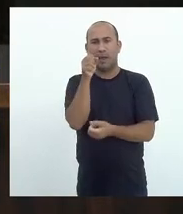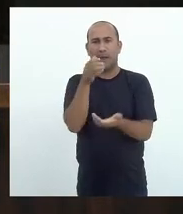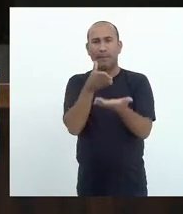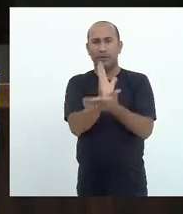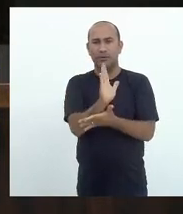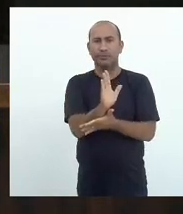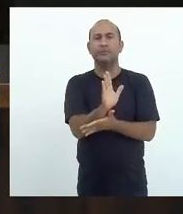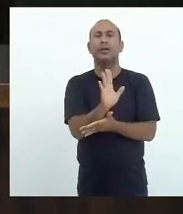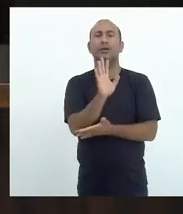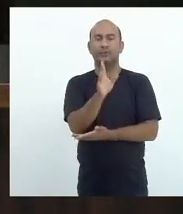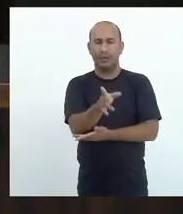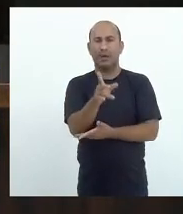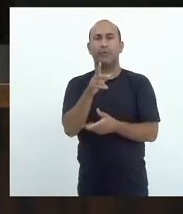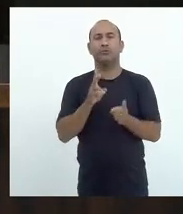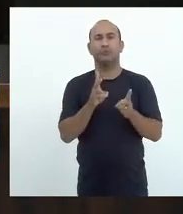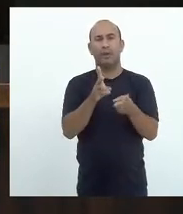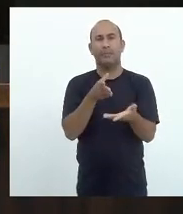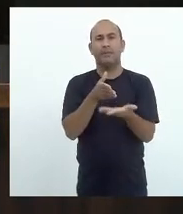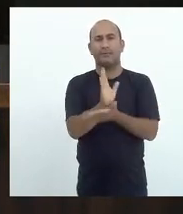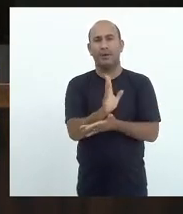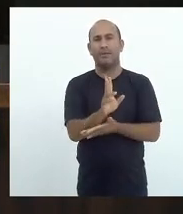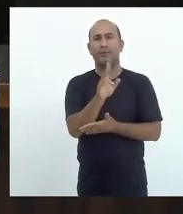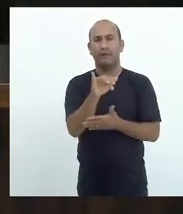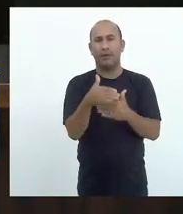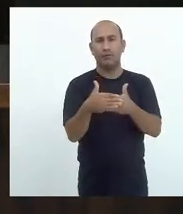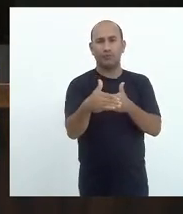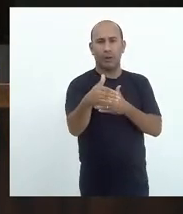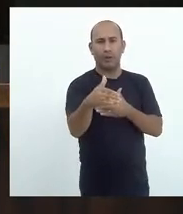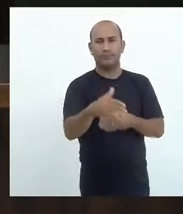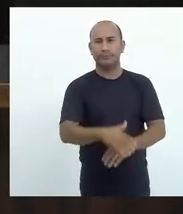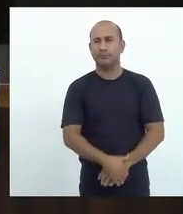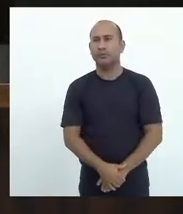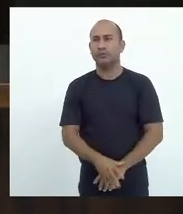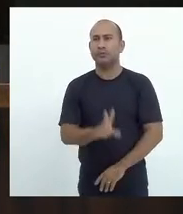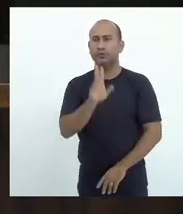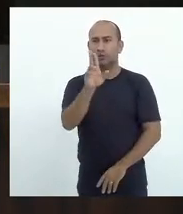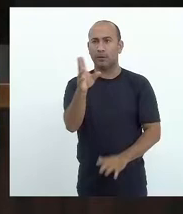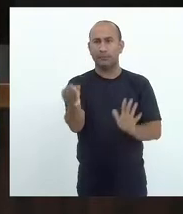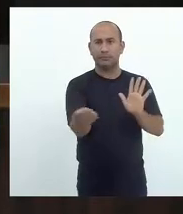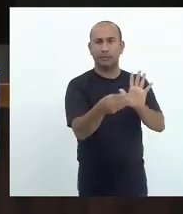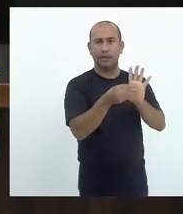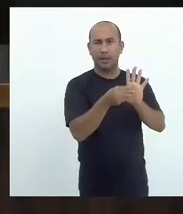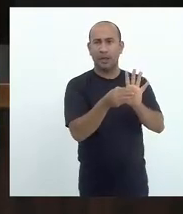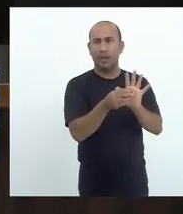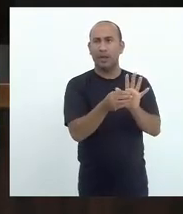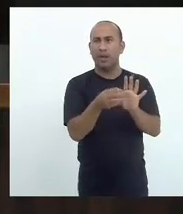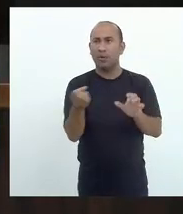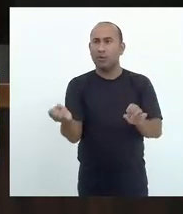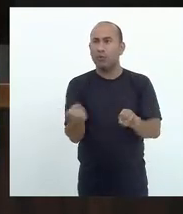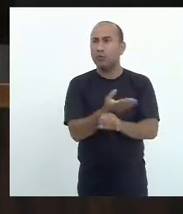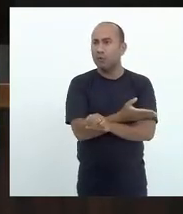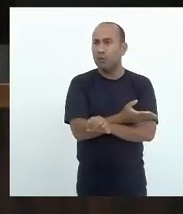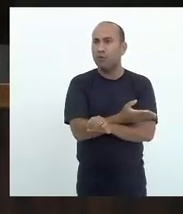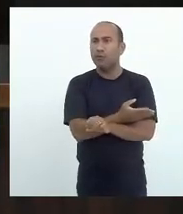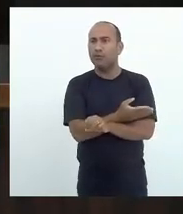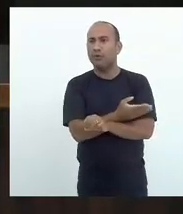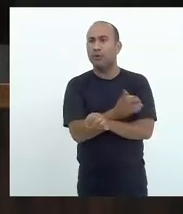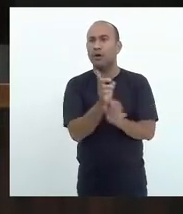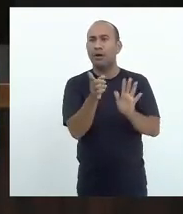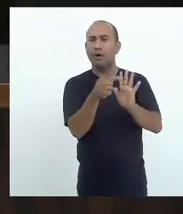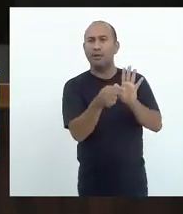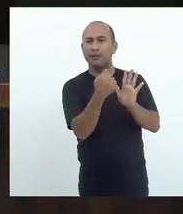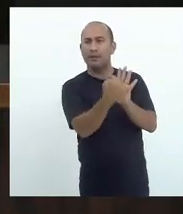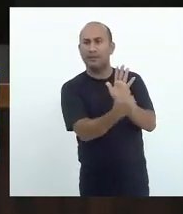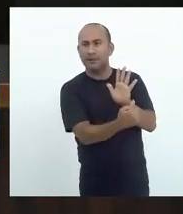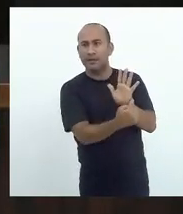estão, aprovado. Vai à promulgação. Tá, só para registrar, um minuto. Abstenção do novo, abstenção da deputada